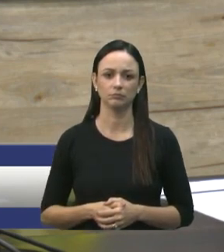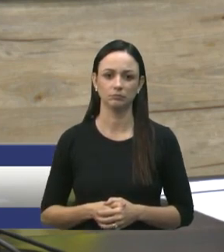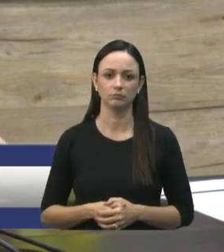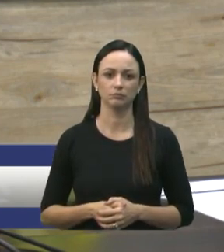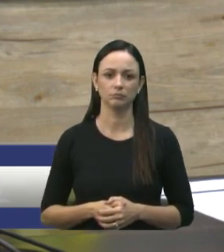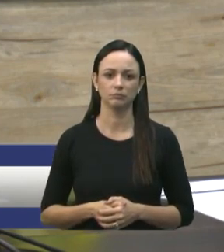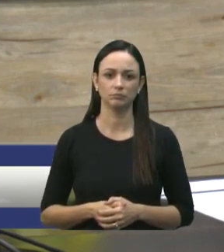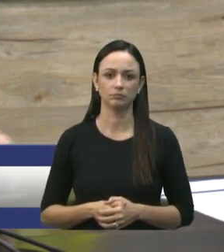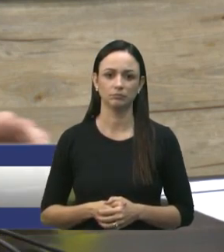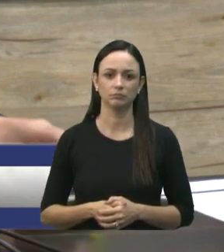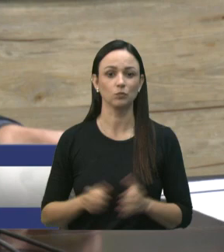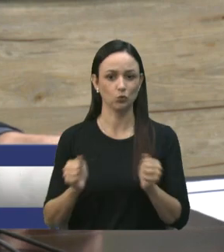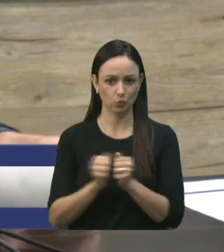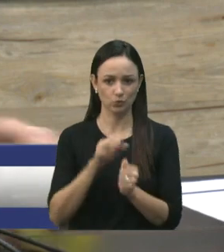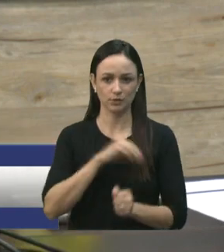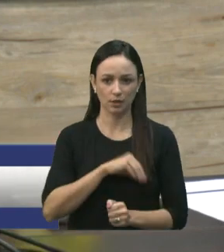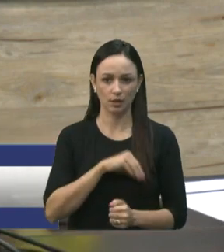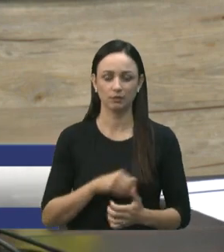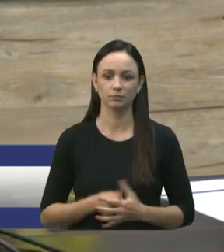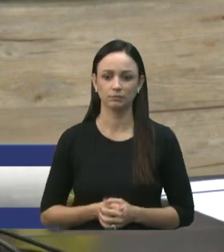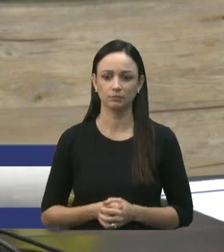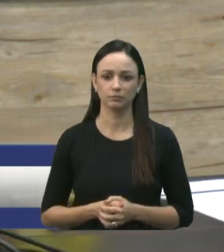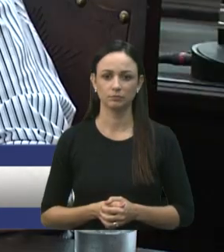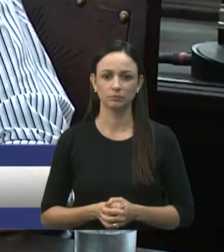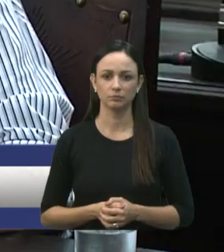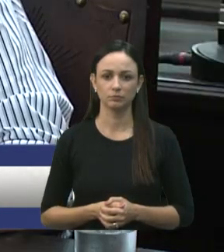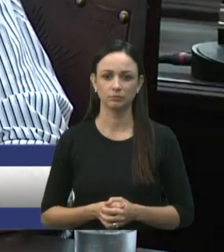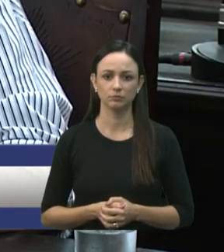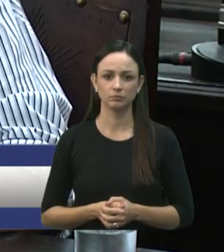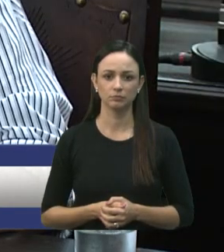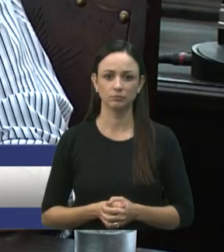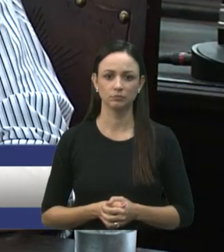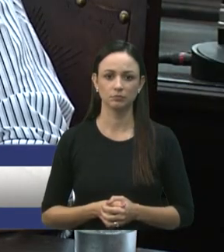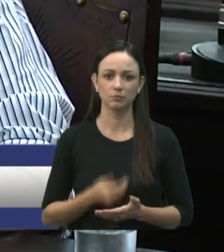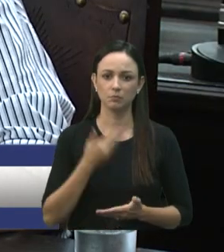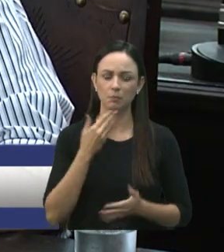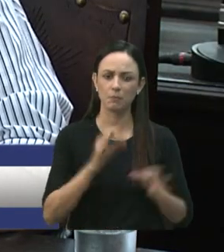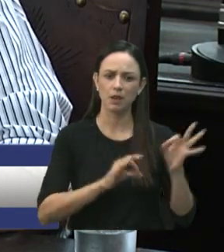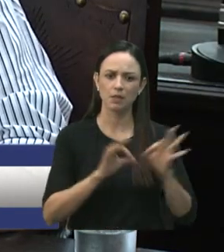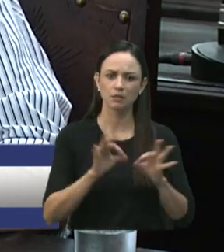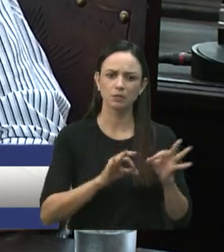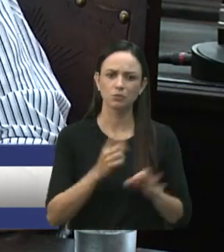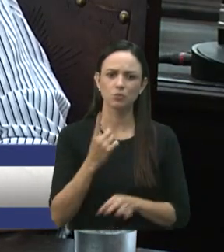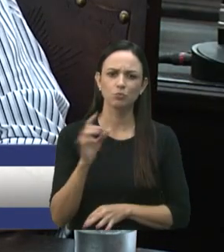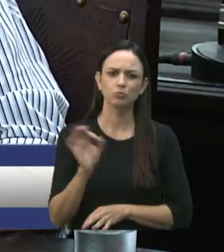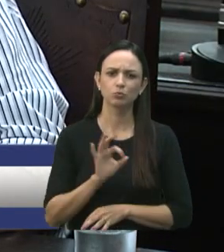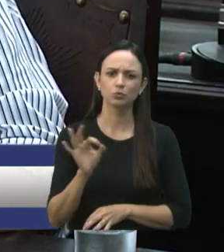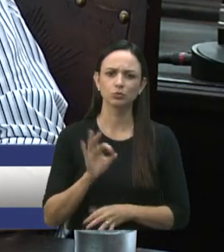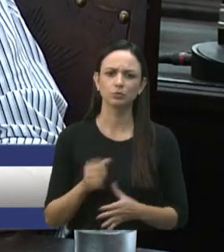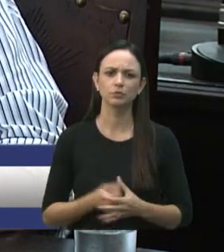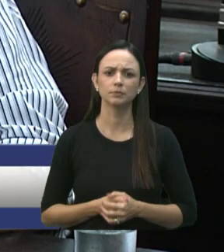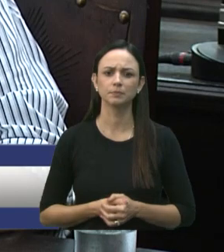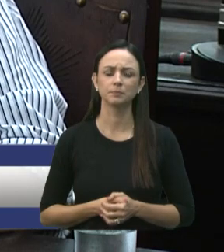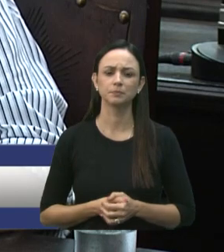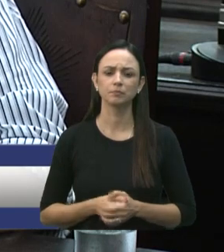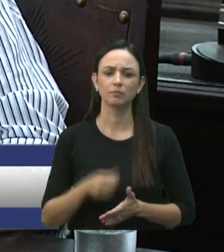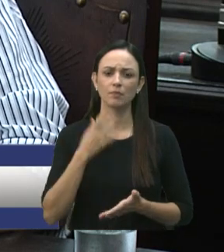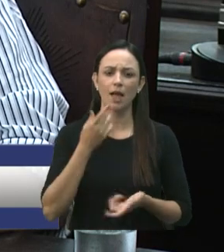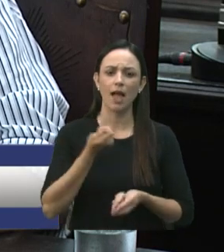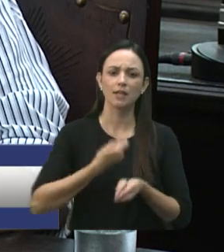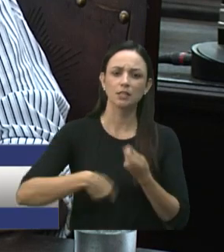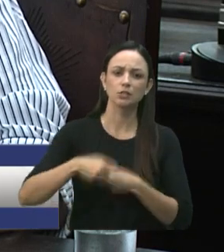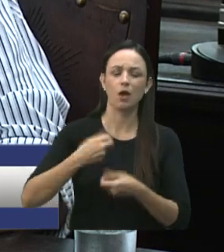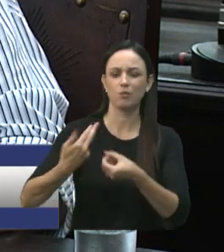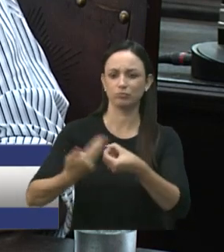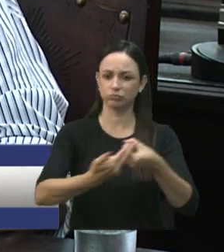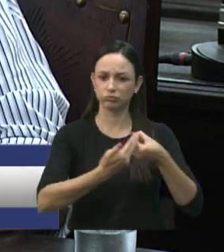Junto com o salário. Pediu nada, o planejamento ele não chega a 1%. E aí a gente fala, por exemplo, administrações regionais